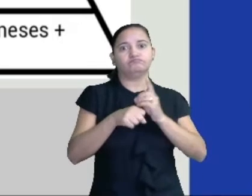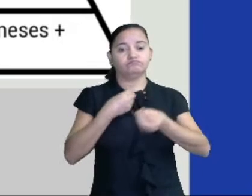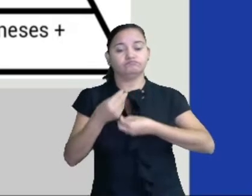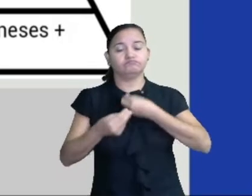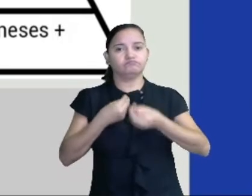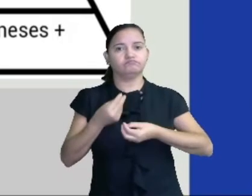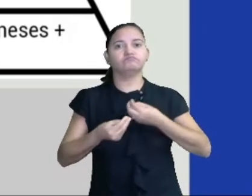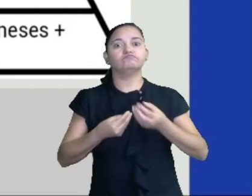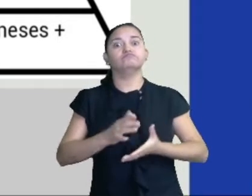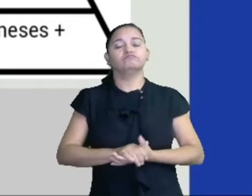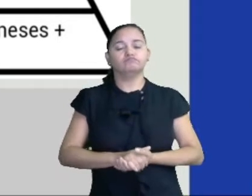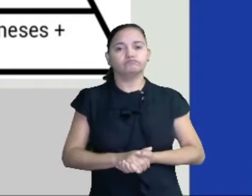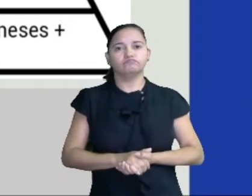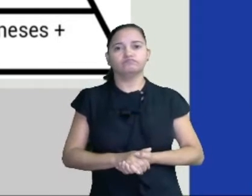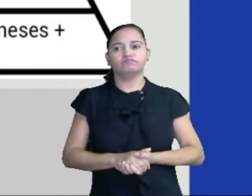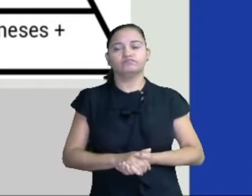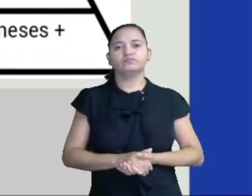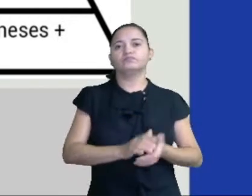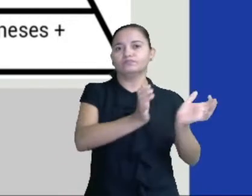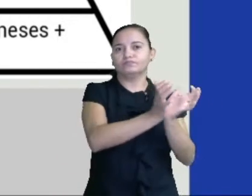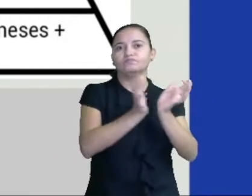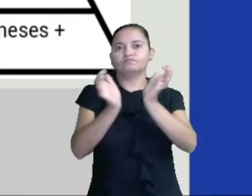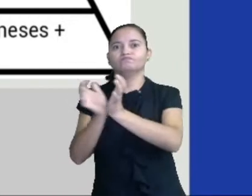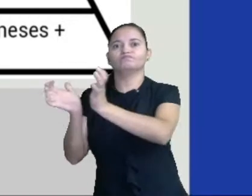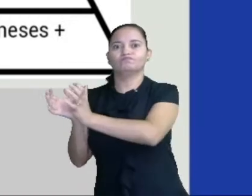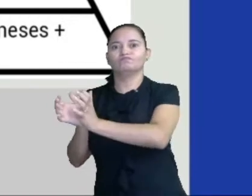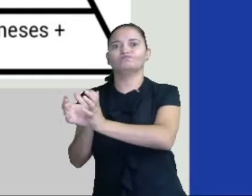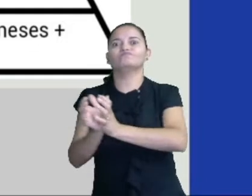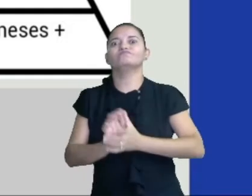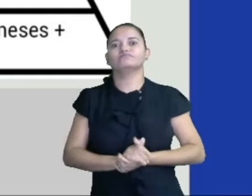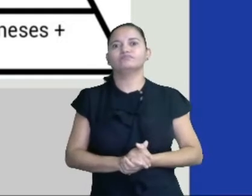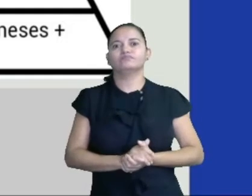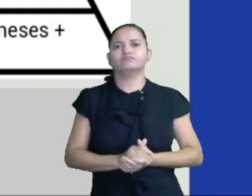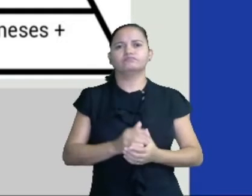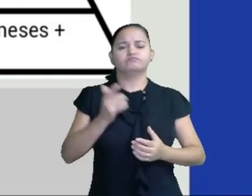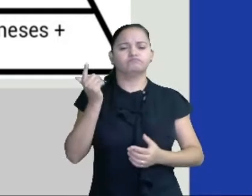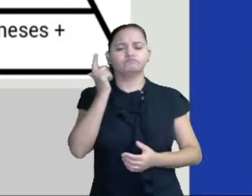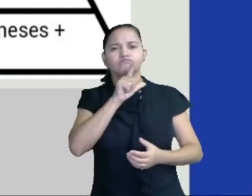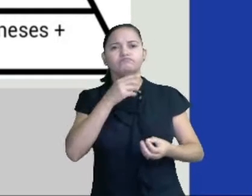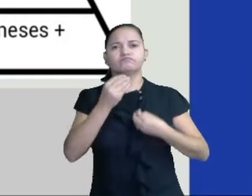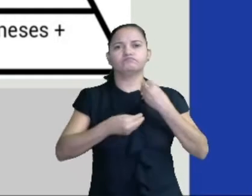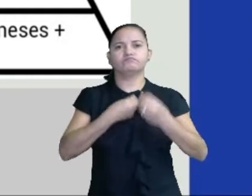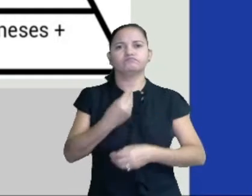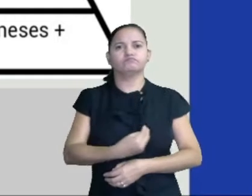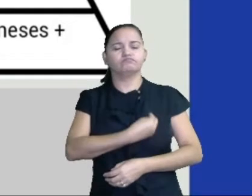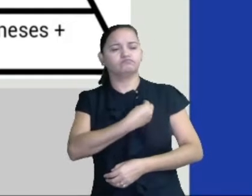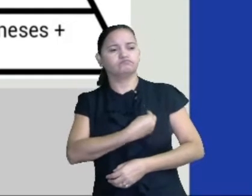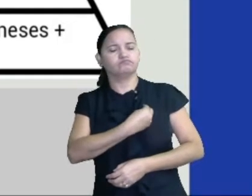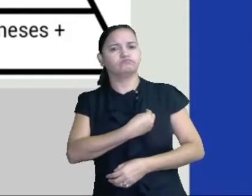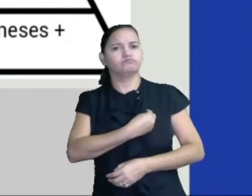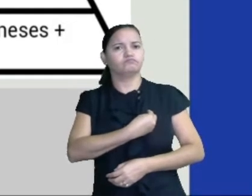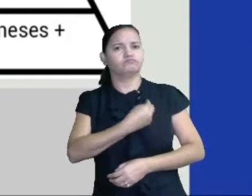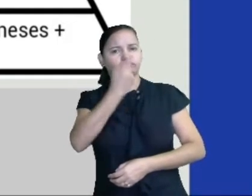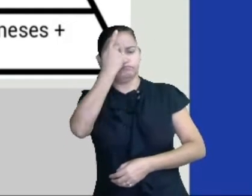a nobreza e os sacerdotes. No meio da